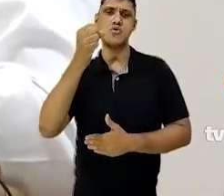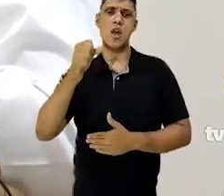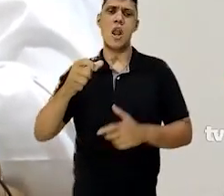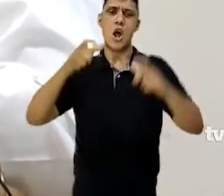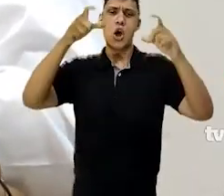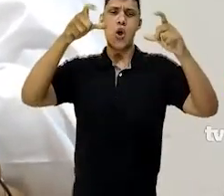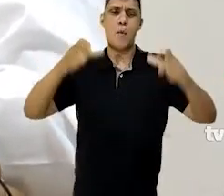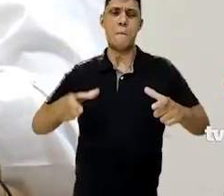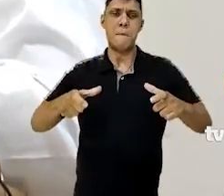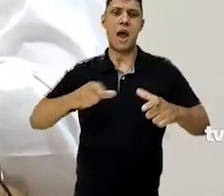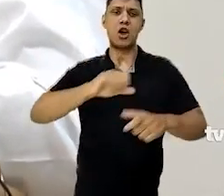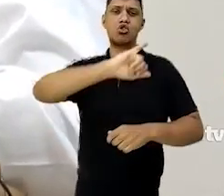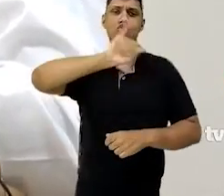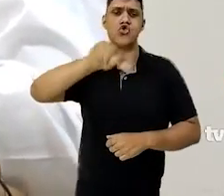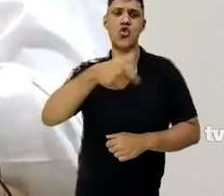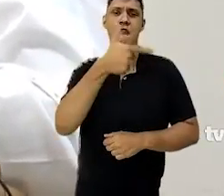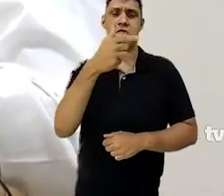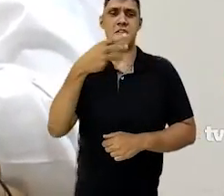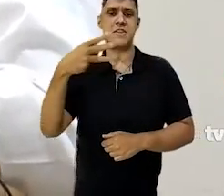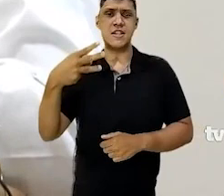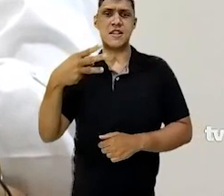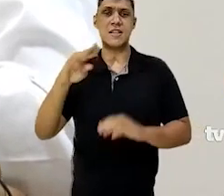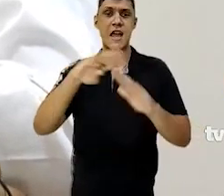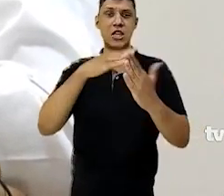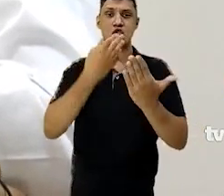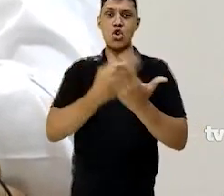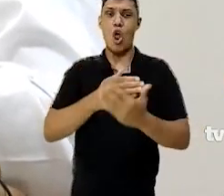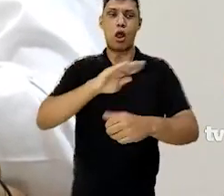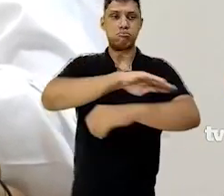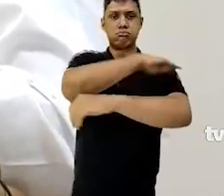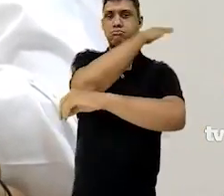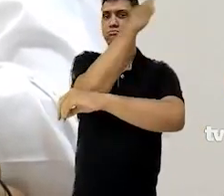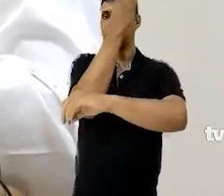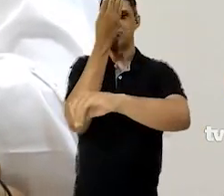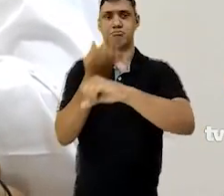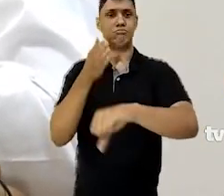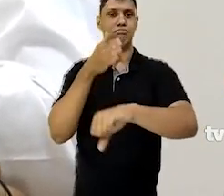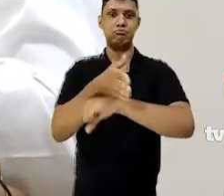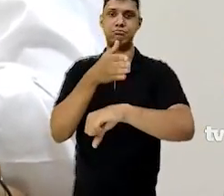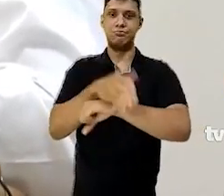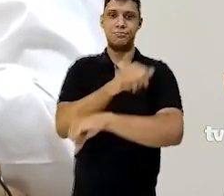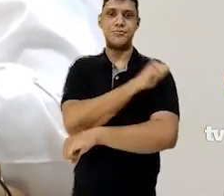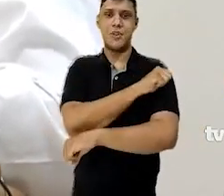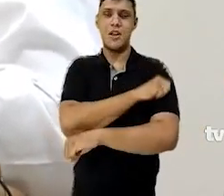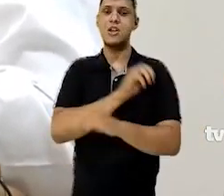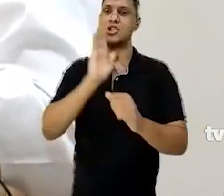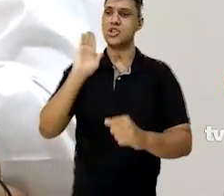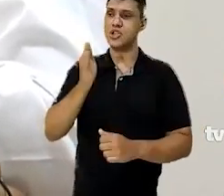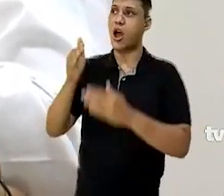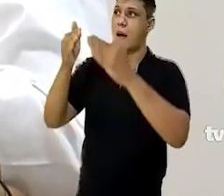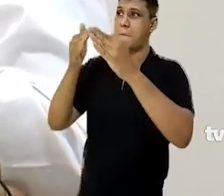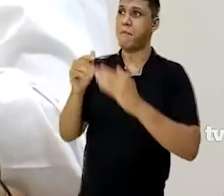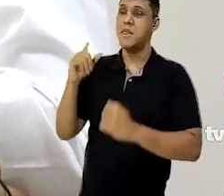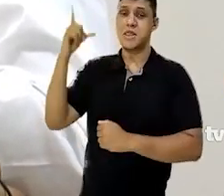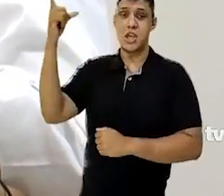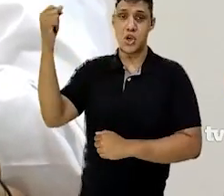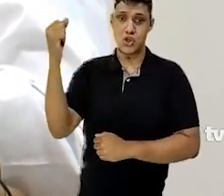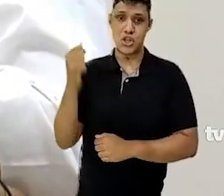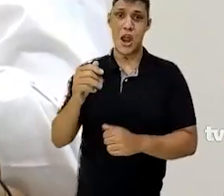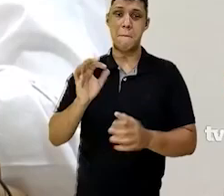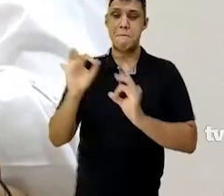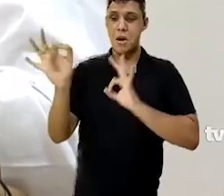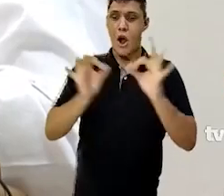com tempo integral. Projeto já preparado, já pedimos ao governo recursos para a construção da quadra